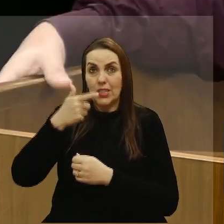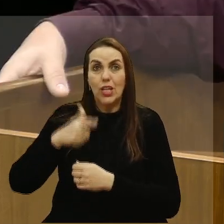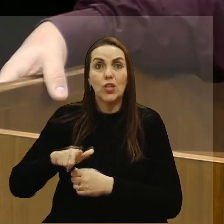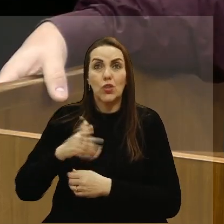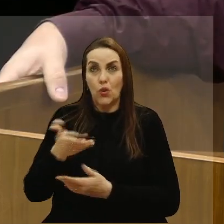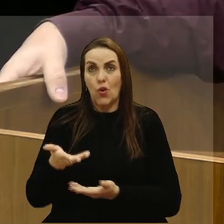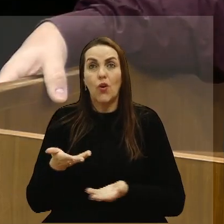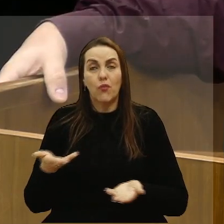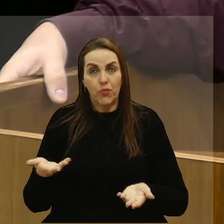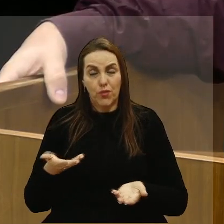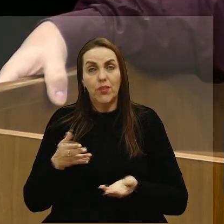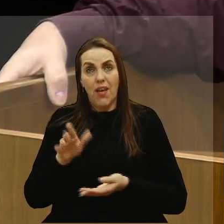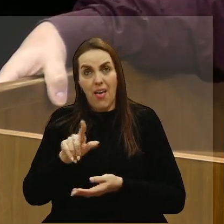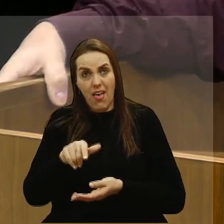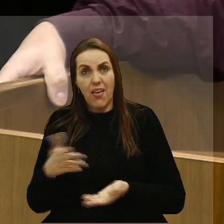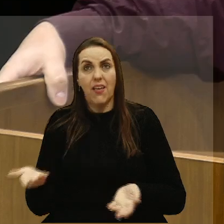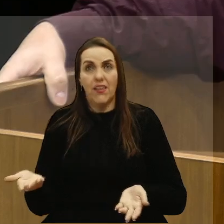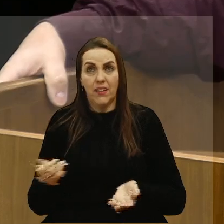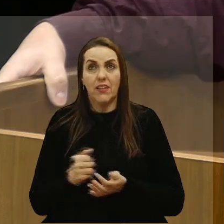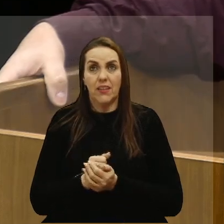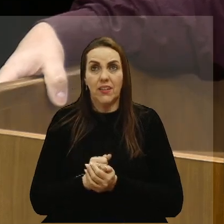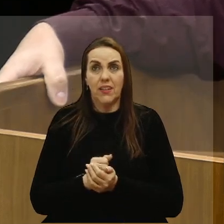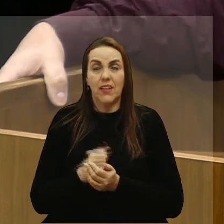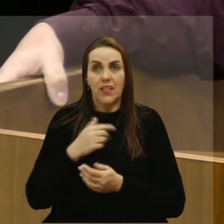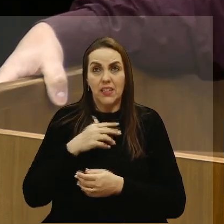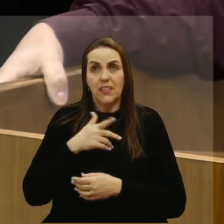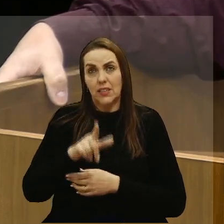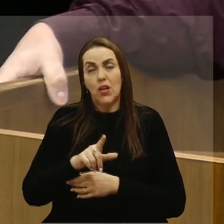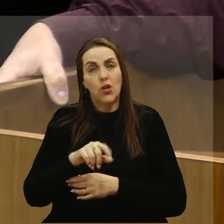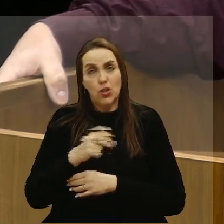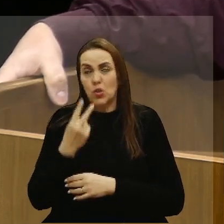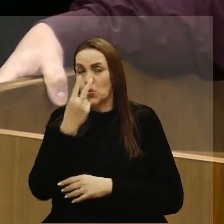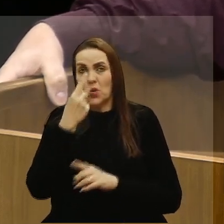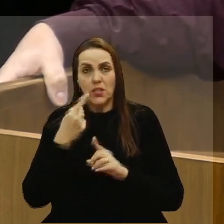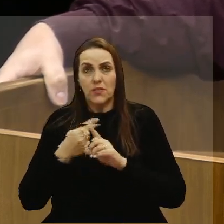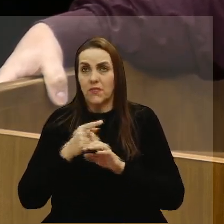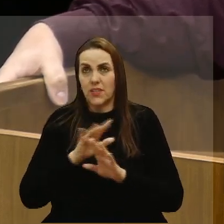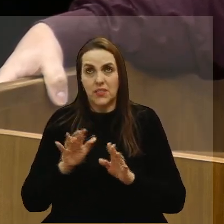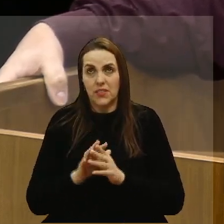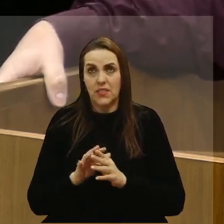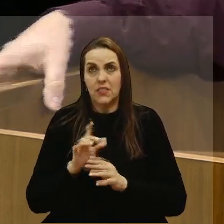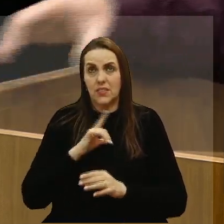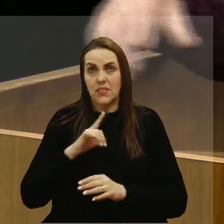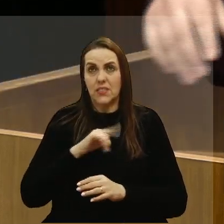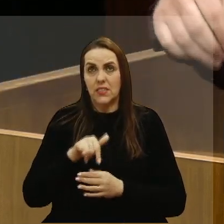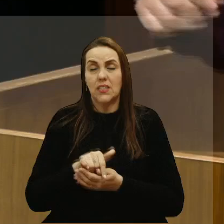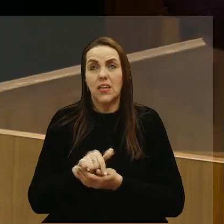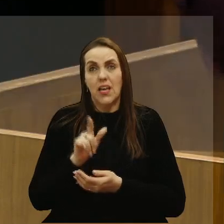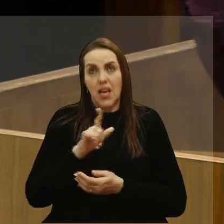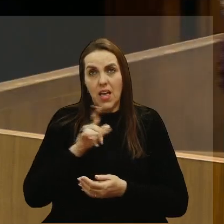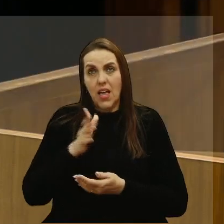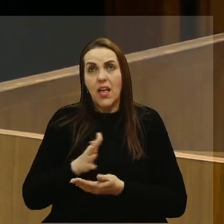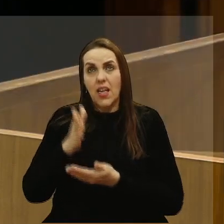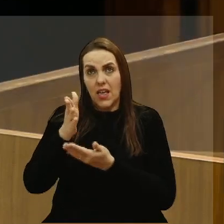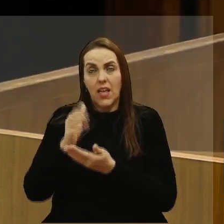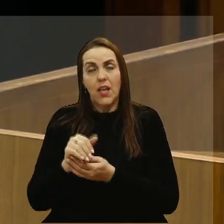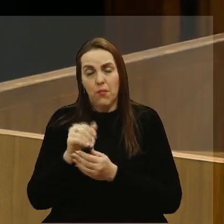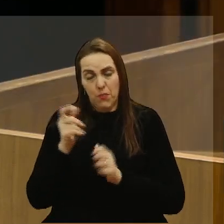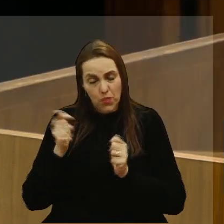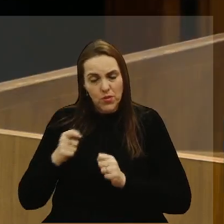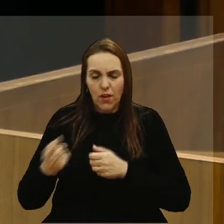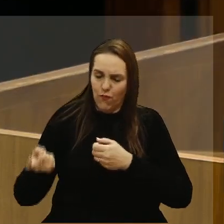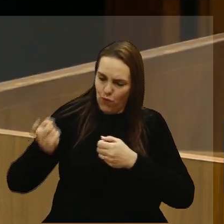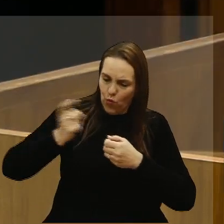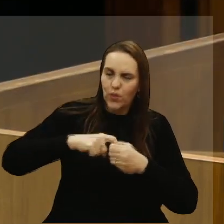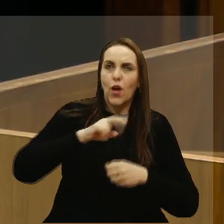calvário das UBSs. Então, nós botamos dinheiro fora 2 vezes, porque aquele profissional das UPAs tem que atender e depois voltar para a